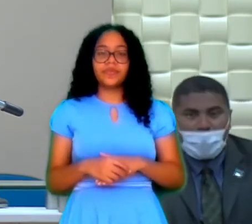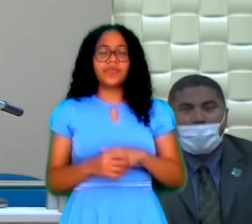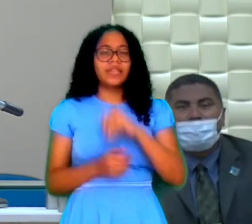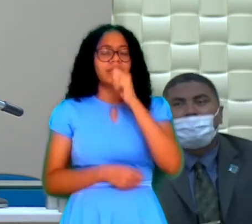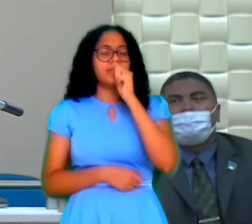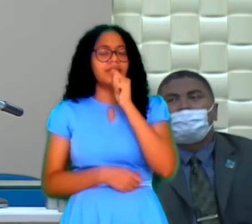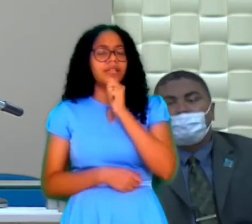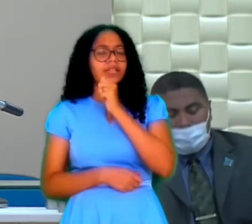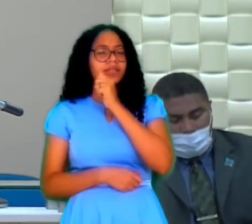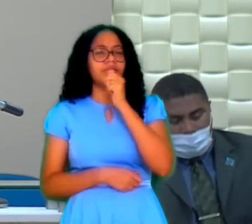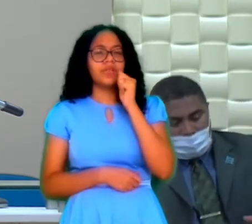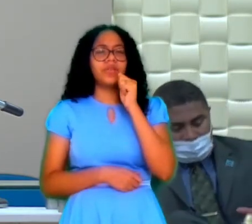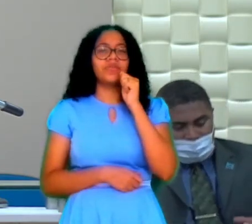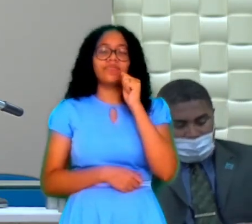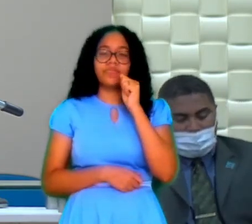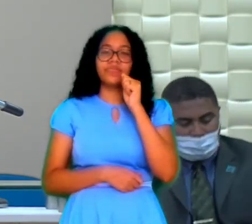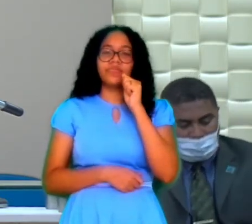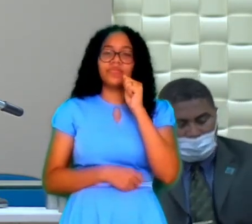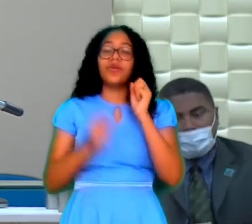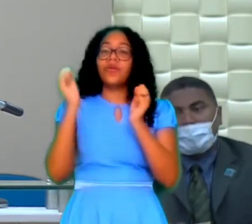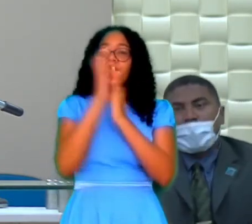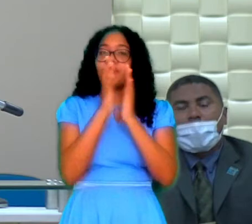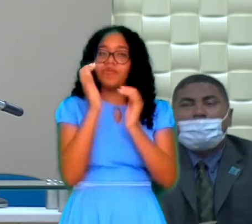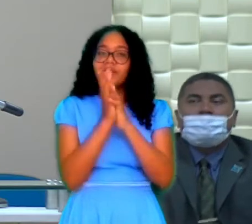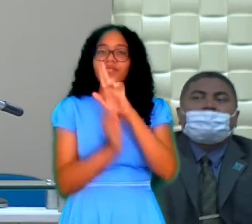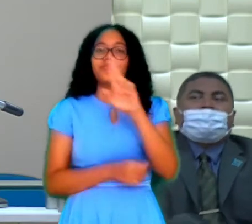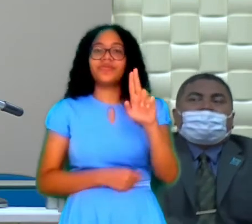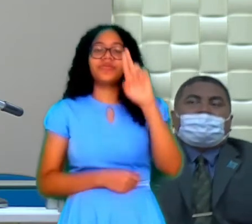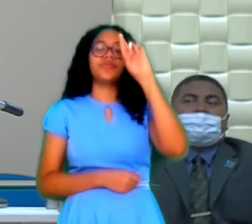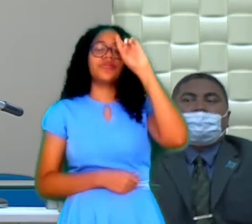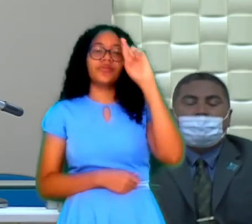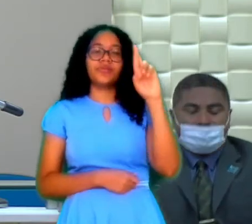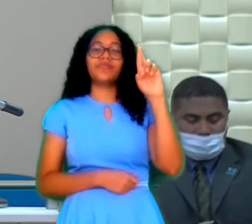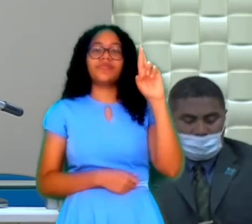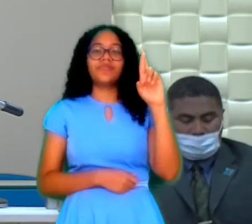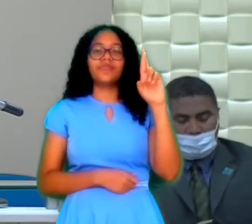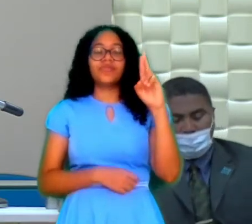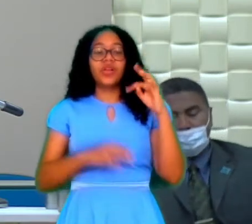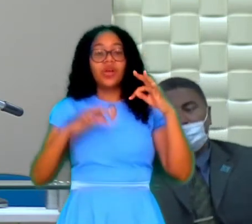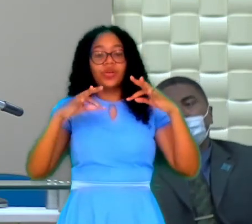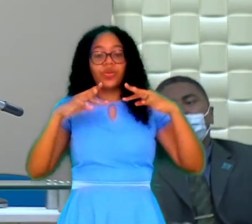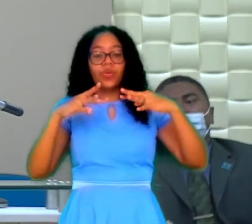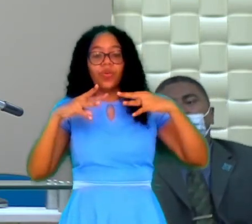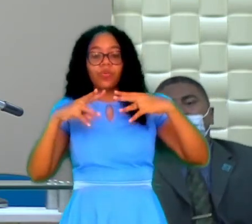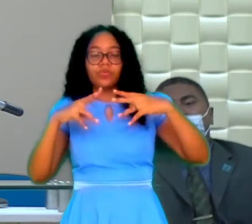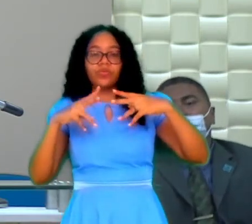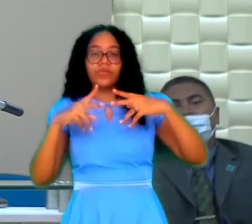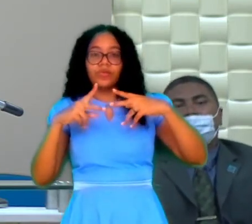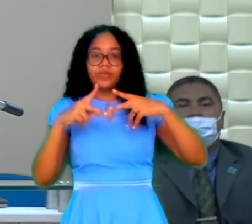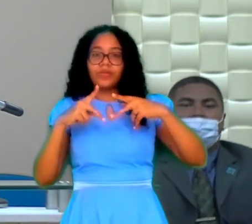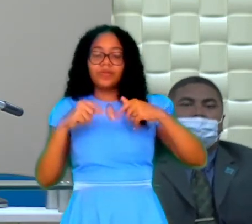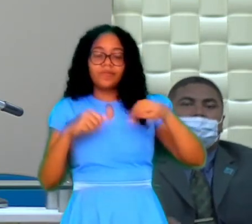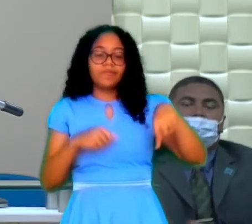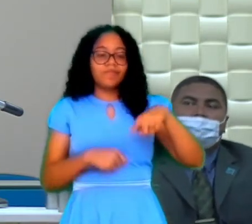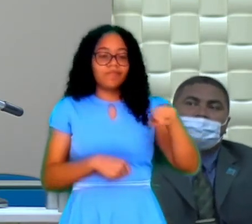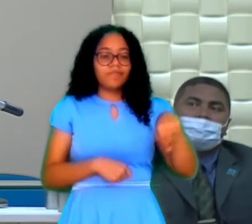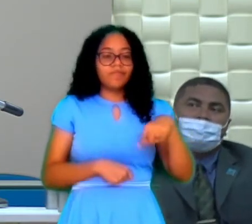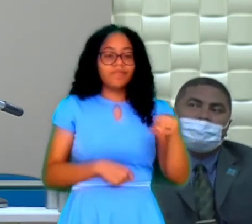não podiam. Os homens ouviram Jonas responder-lhes, quando